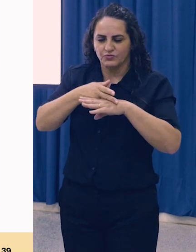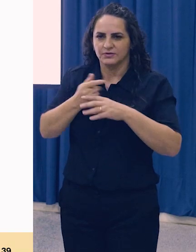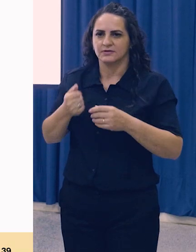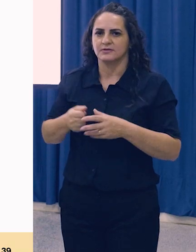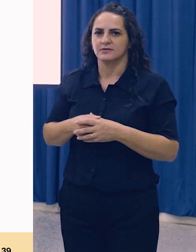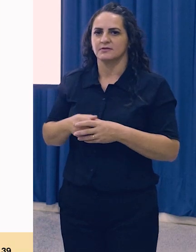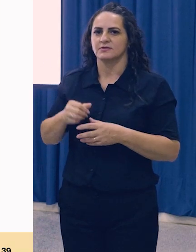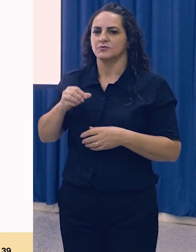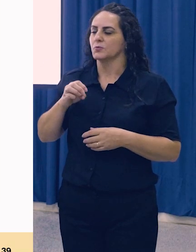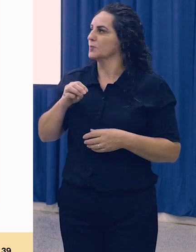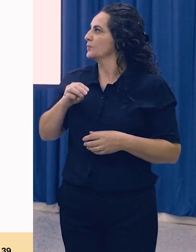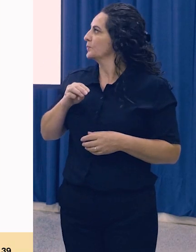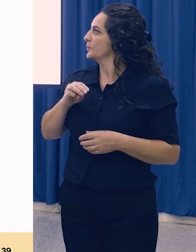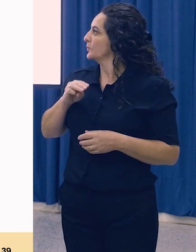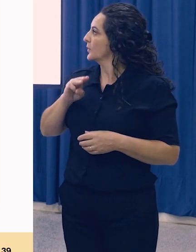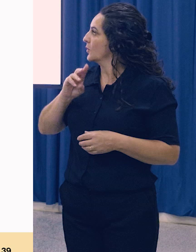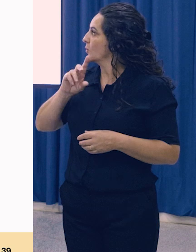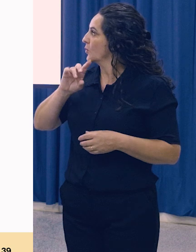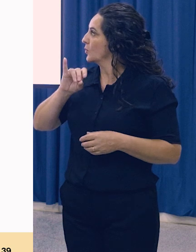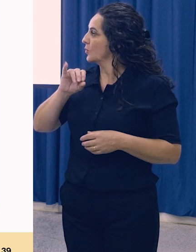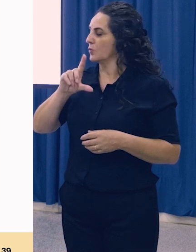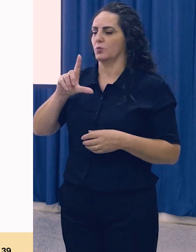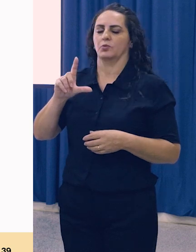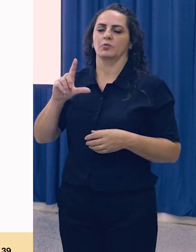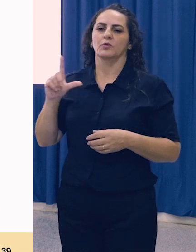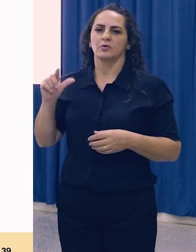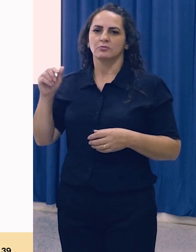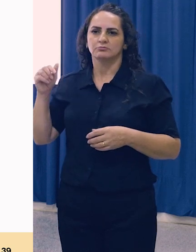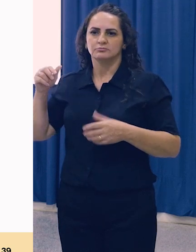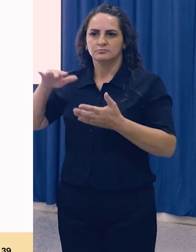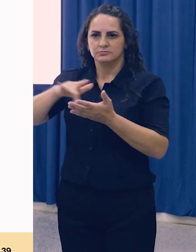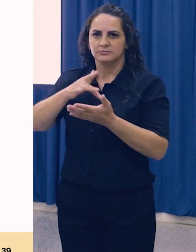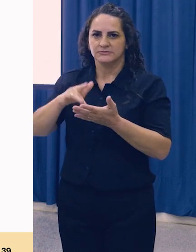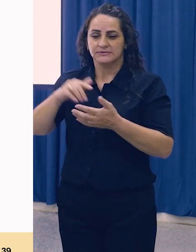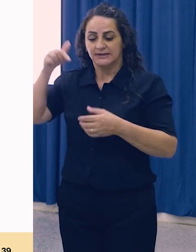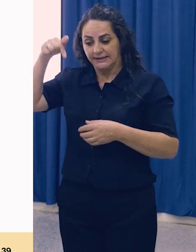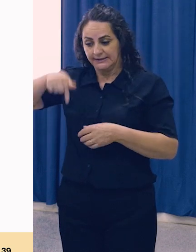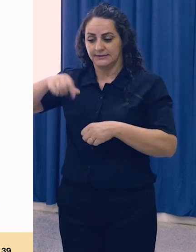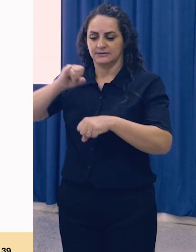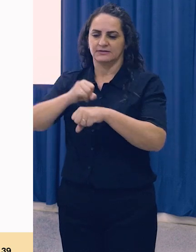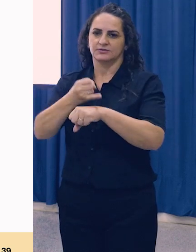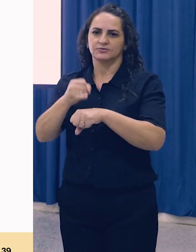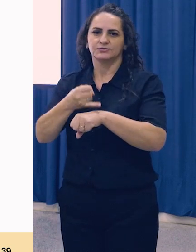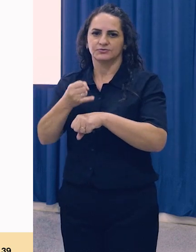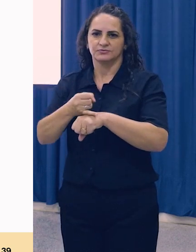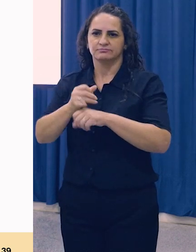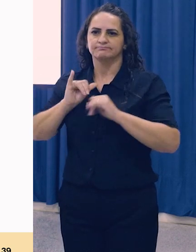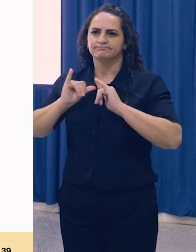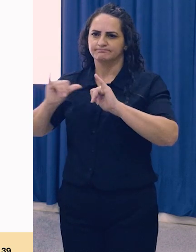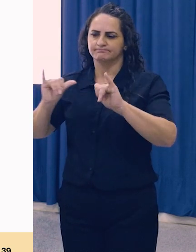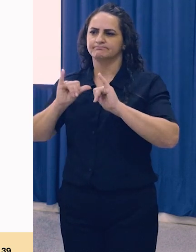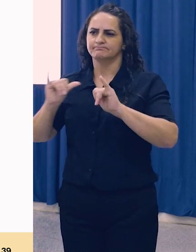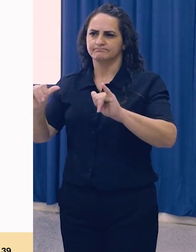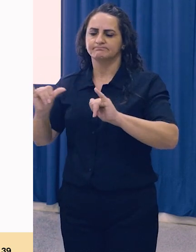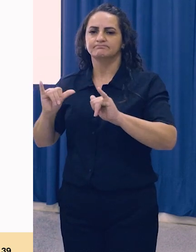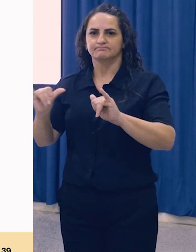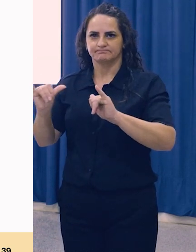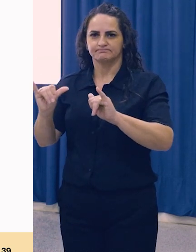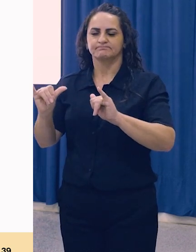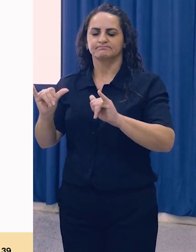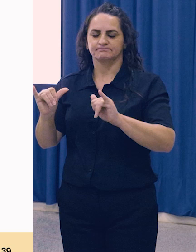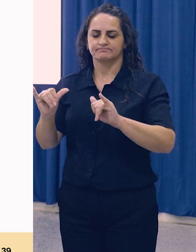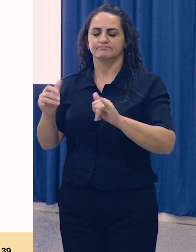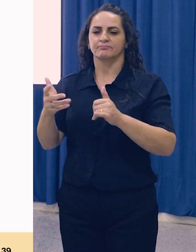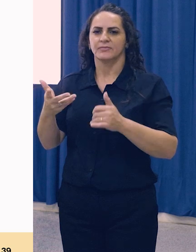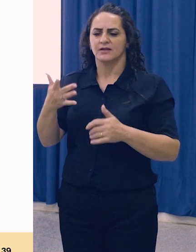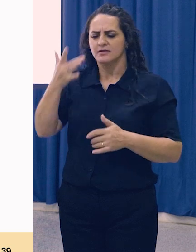um dançarino aqui de Joinville, e a gente divulgou bastante isso para dizer, tanto para as pessoas que já